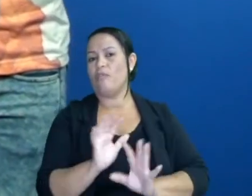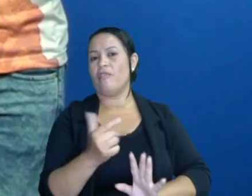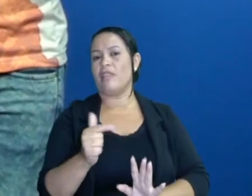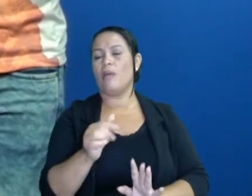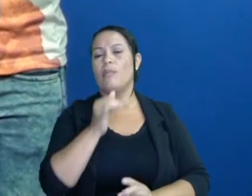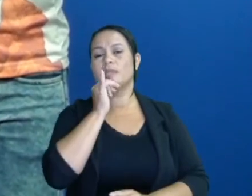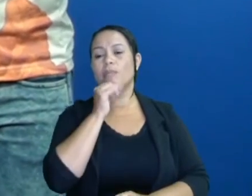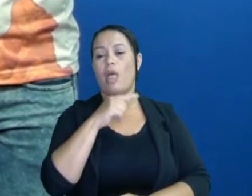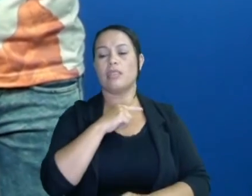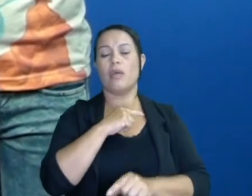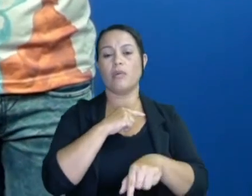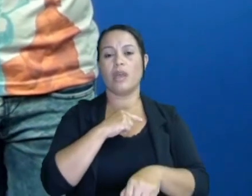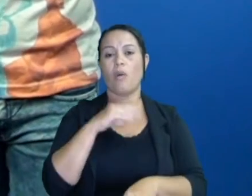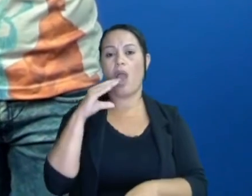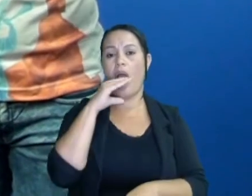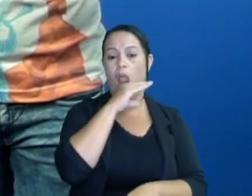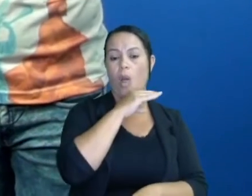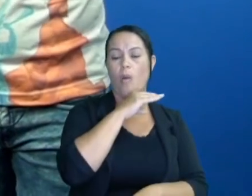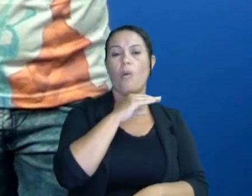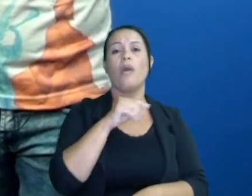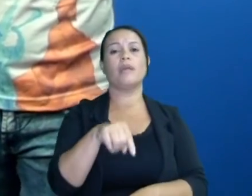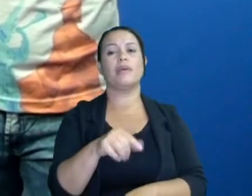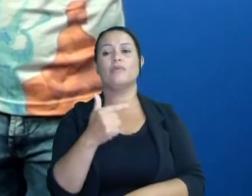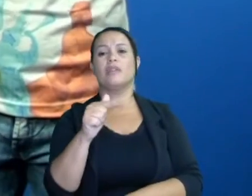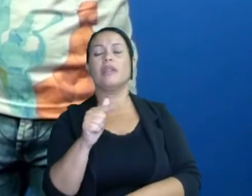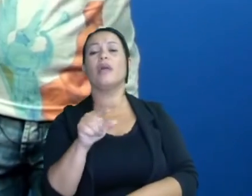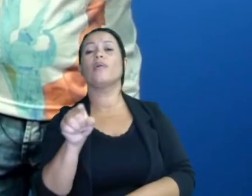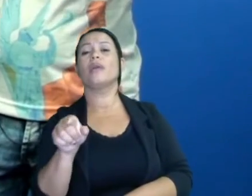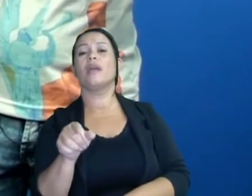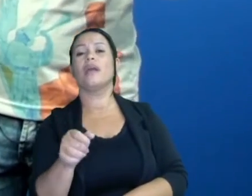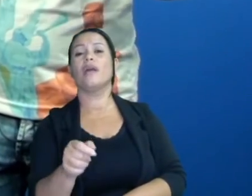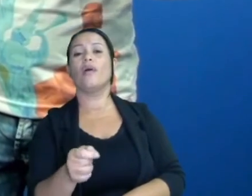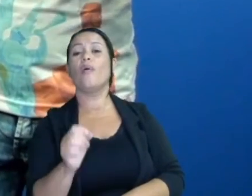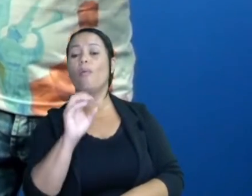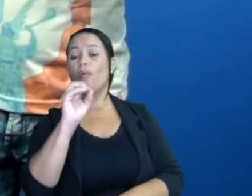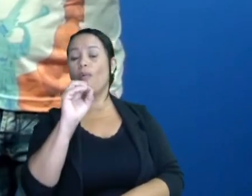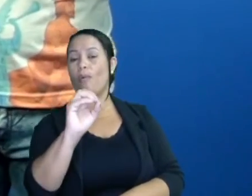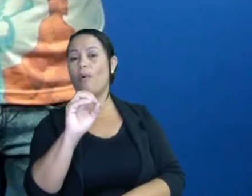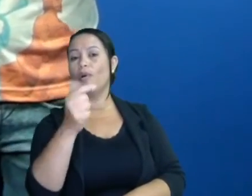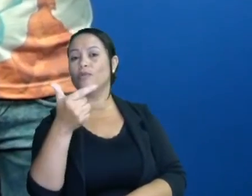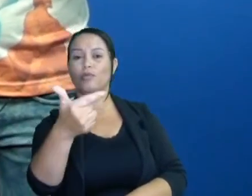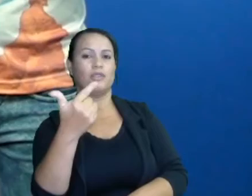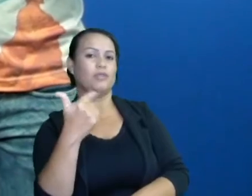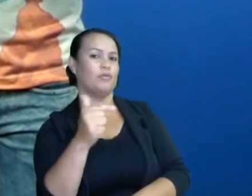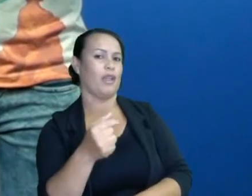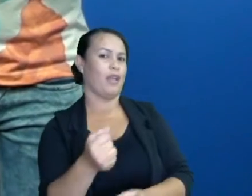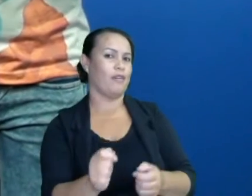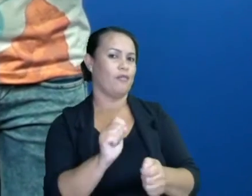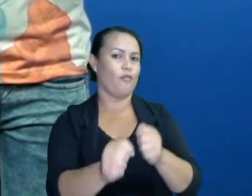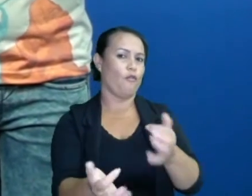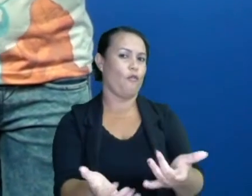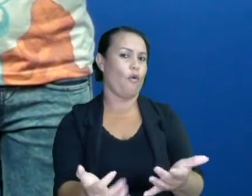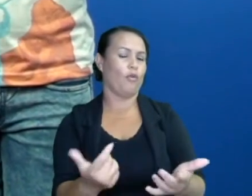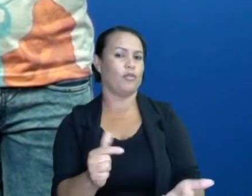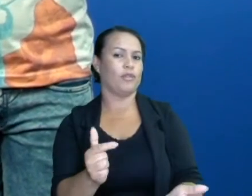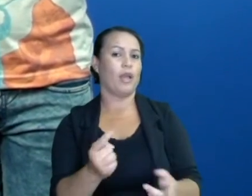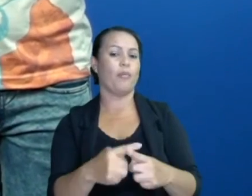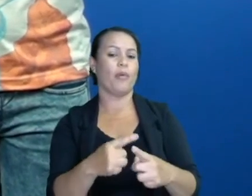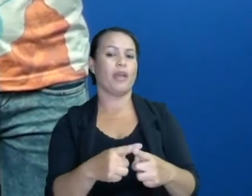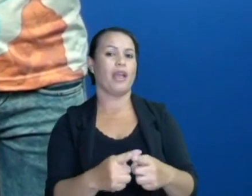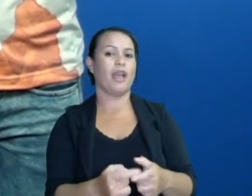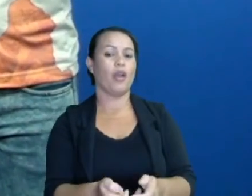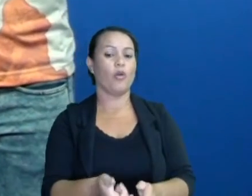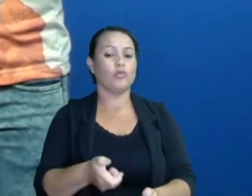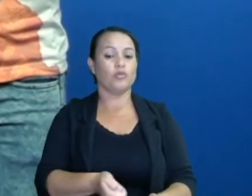calor, tenho combustível, mas não tenho oxigênio, então não vai ter fogo. Então, os extintores são cheios de